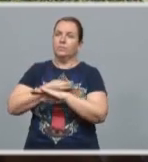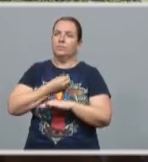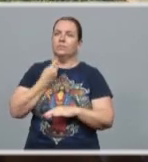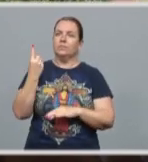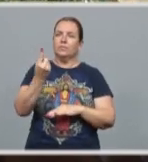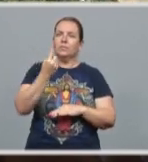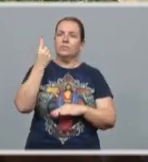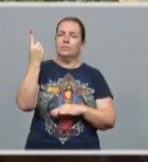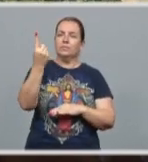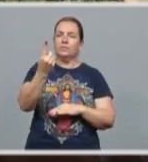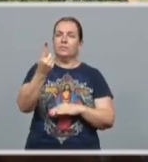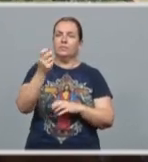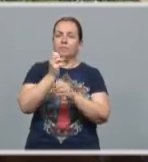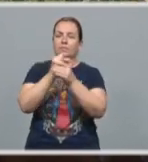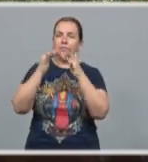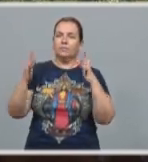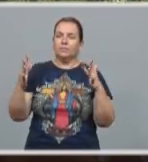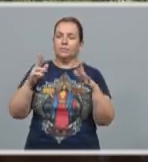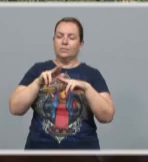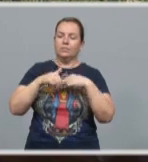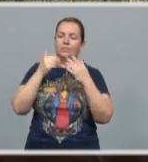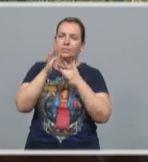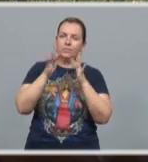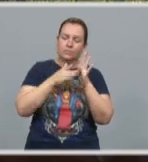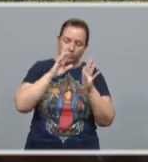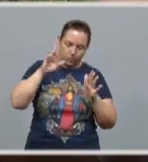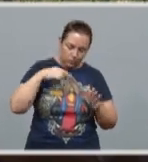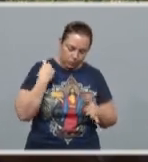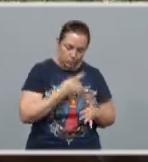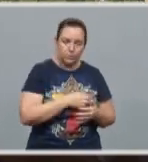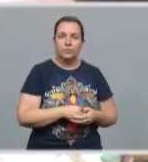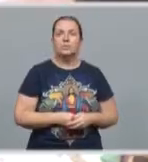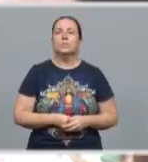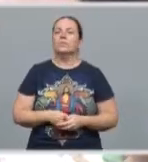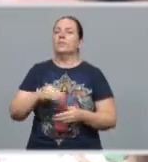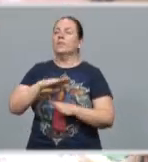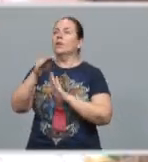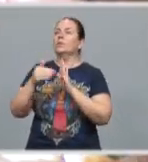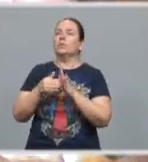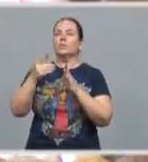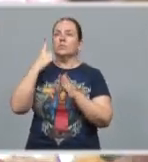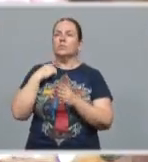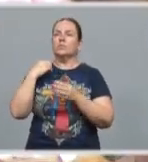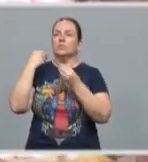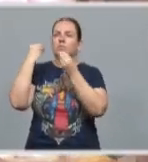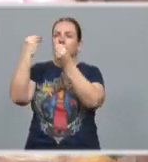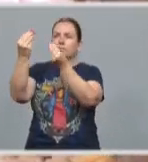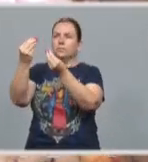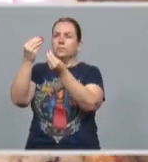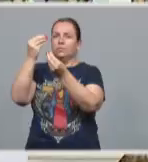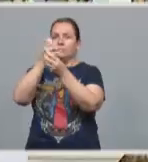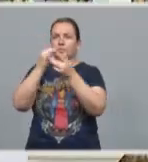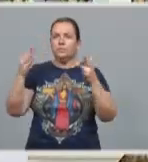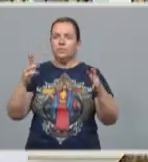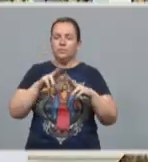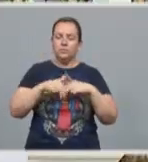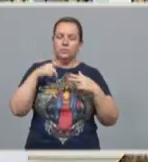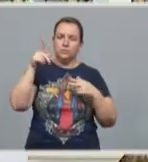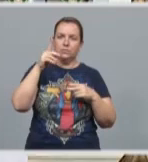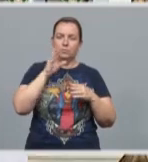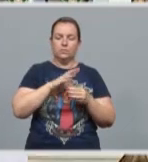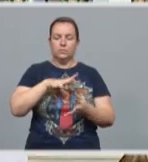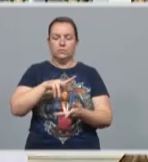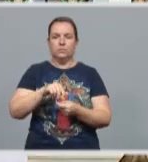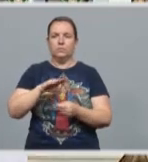saciar-nos eternamente da vossa glória, por Cristo, Senhor nosso. A todos saciai com vossa glória. Por ele dais ao